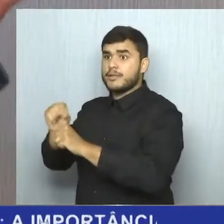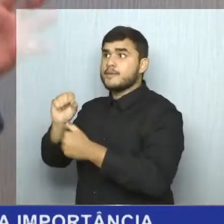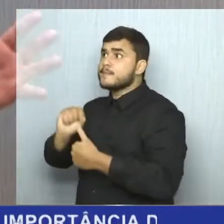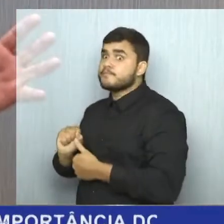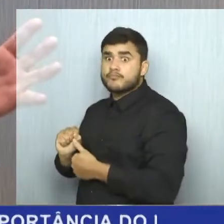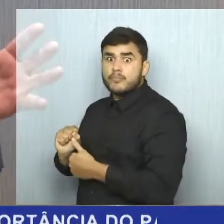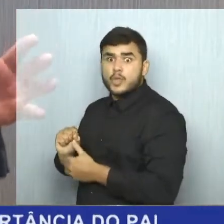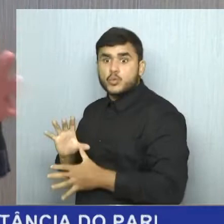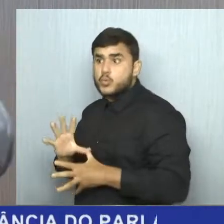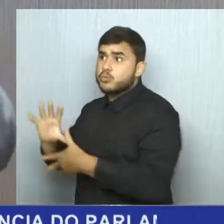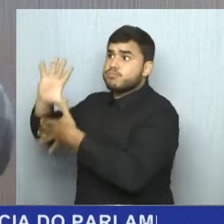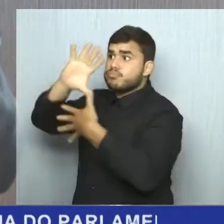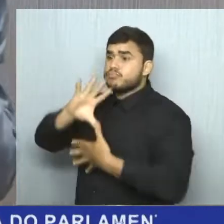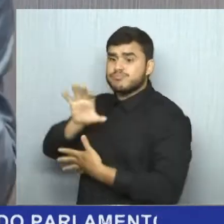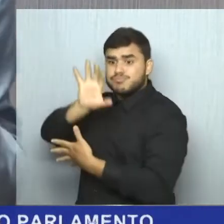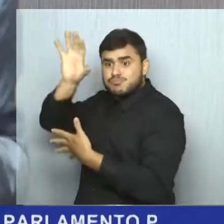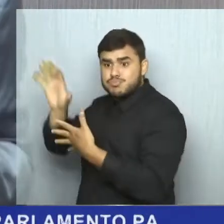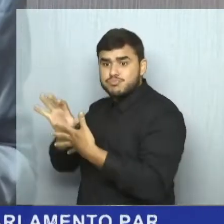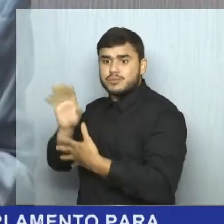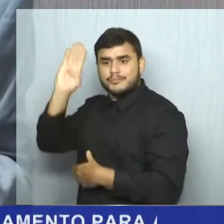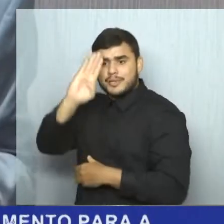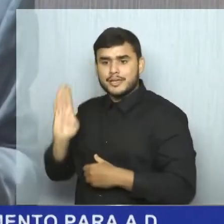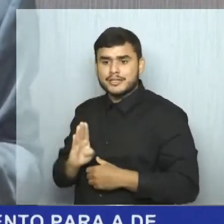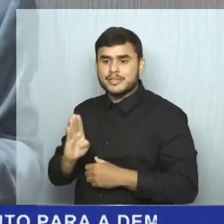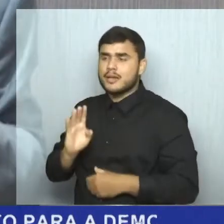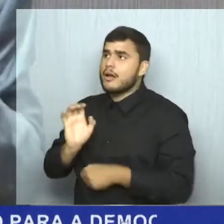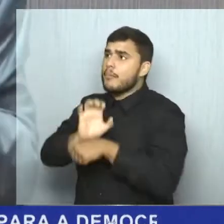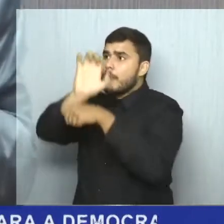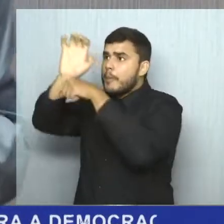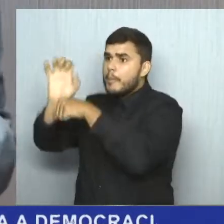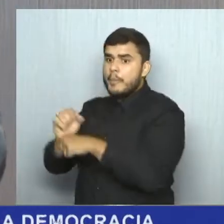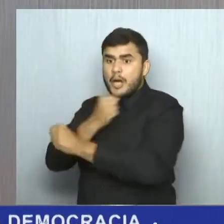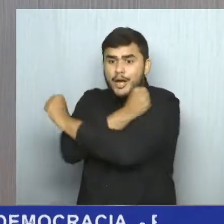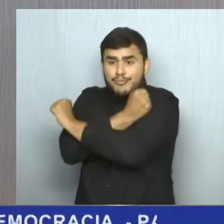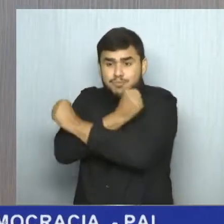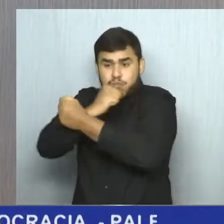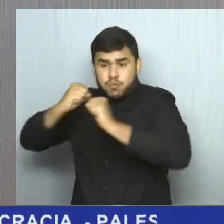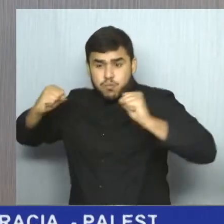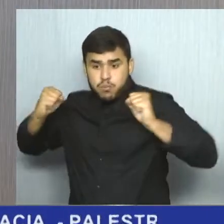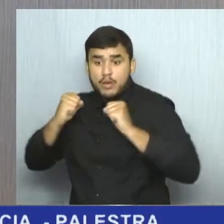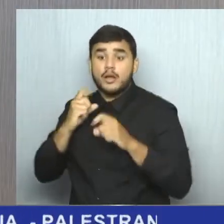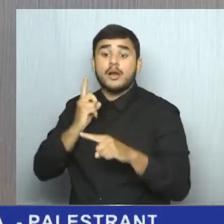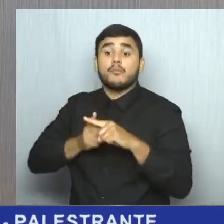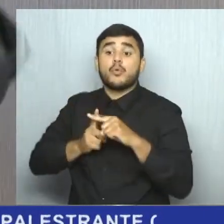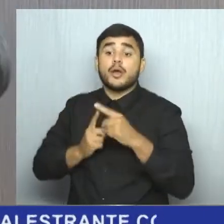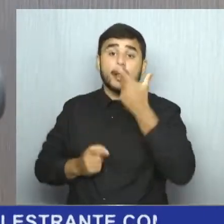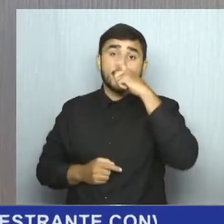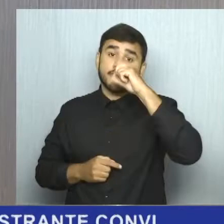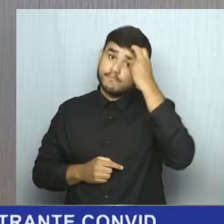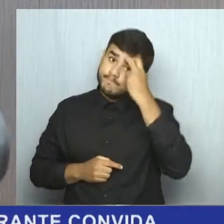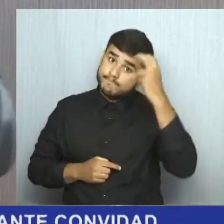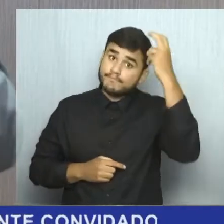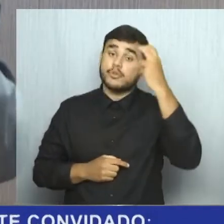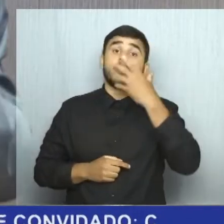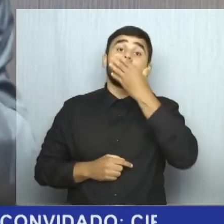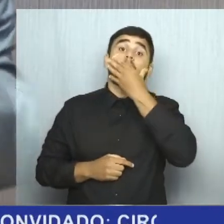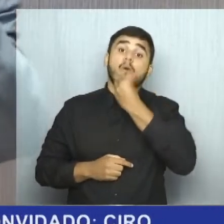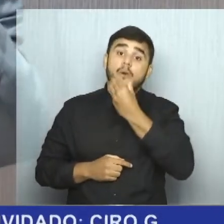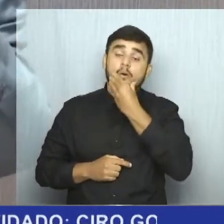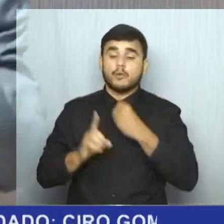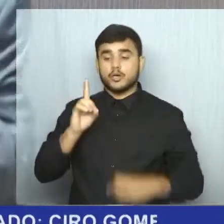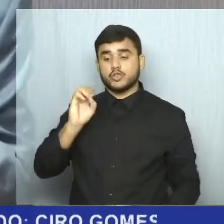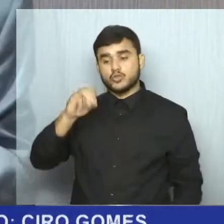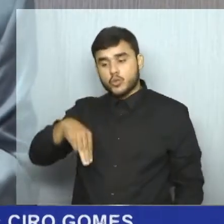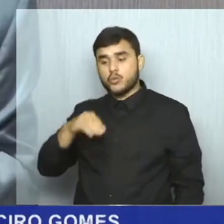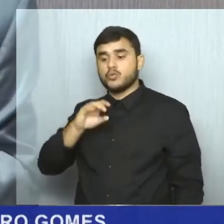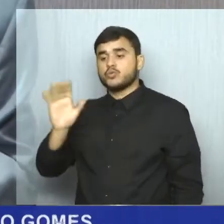territorial e linguística absolutamente peculiar. Nós devemos isso ao gênio português. E no gênio português, Dom João VI